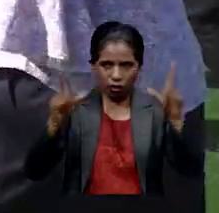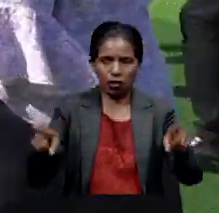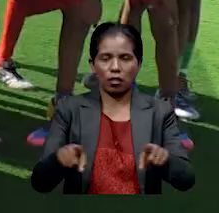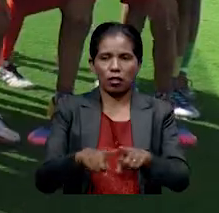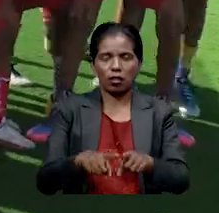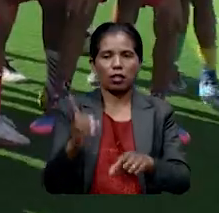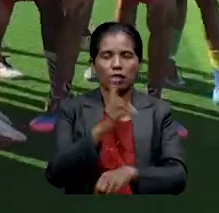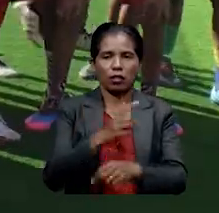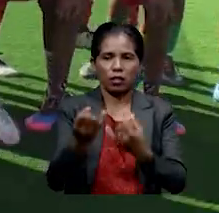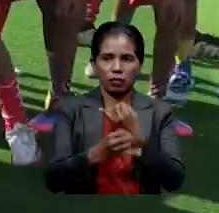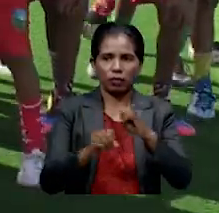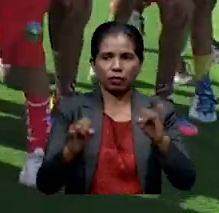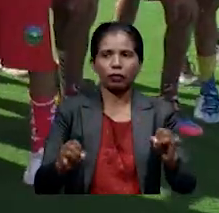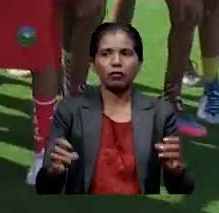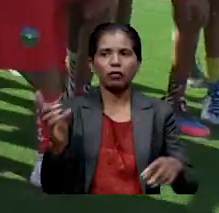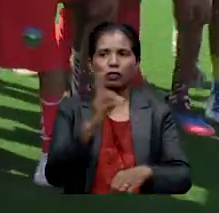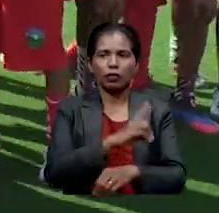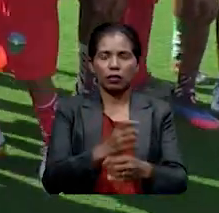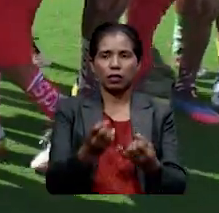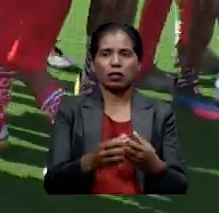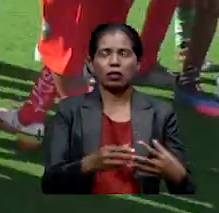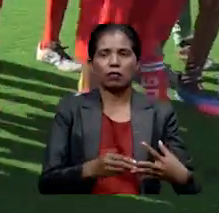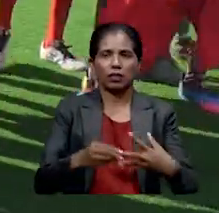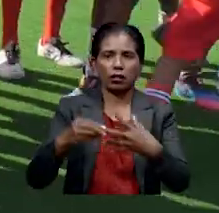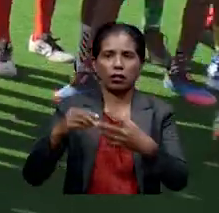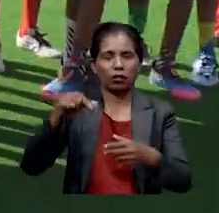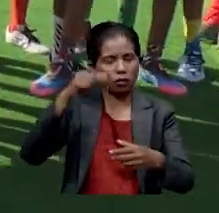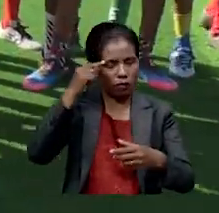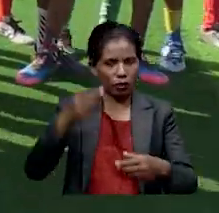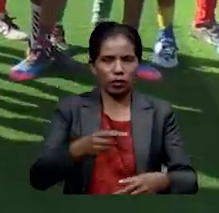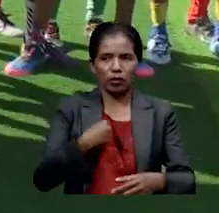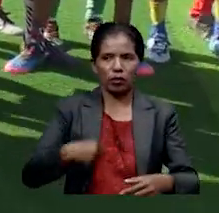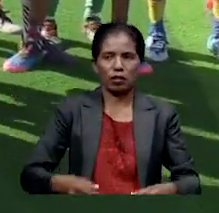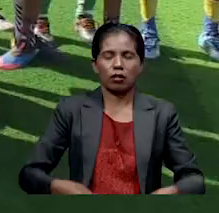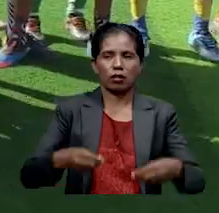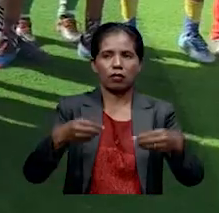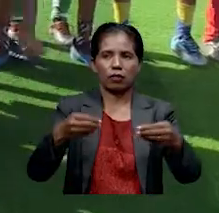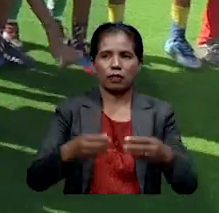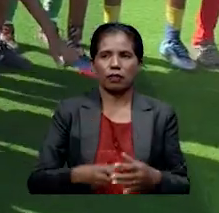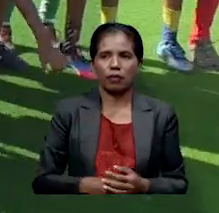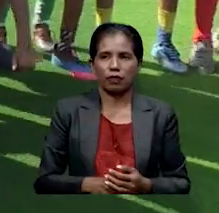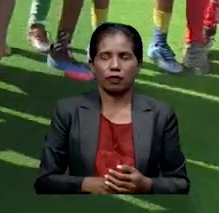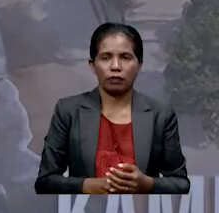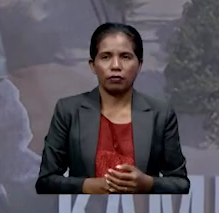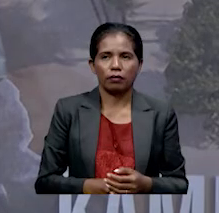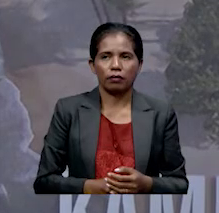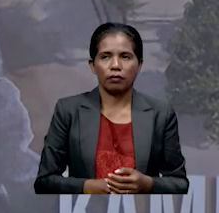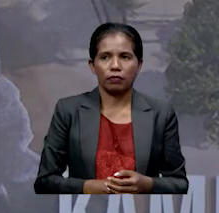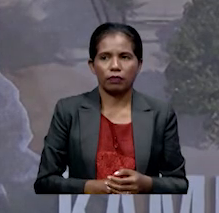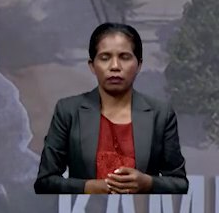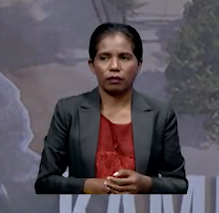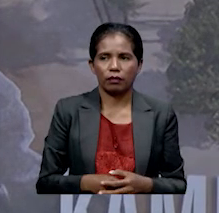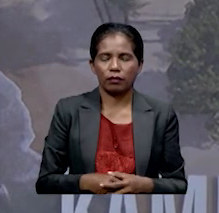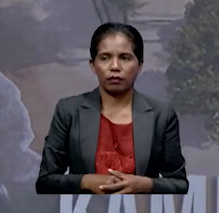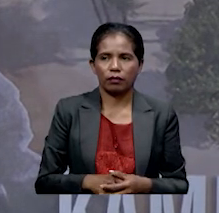referendum. E a loro especialidade, né, o governo Xina entrega campo de futebol para o governo Timor-Leste. Timor's popular